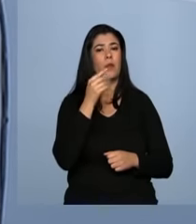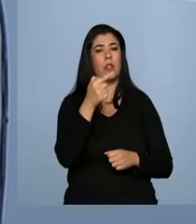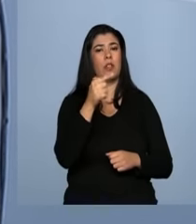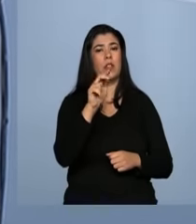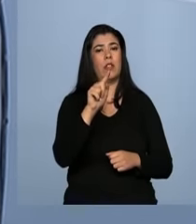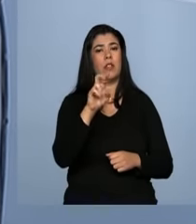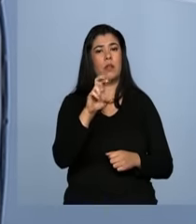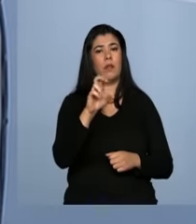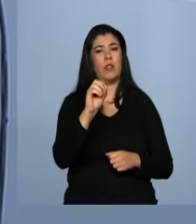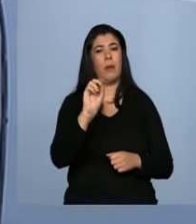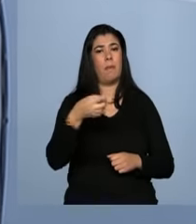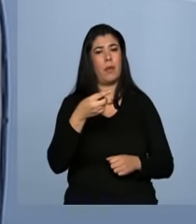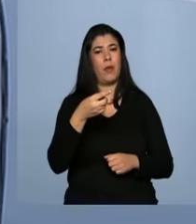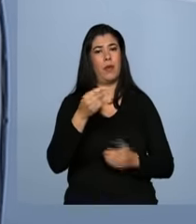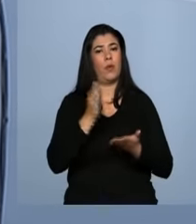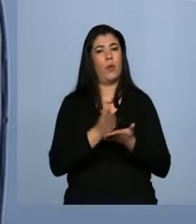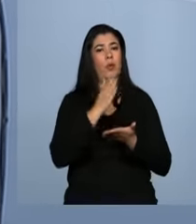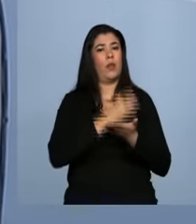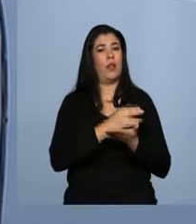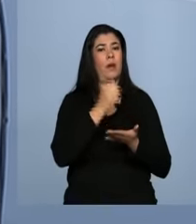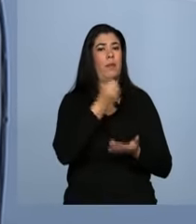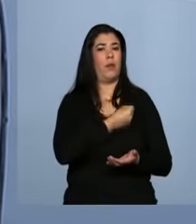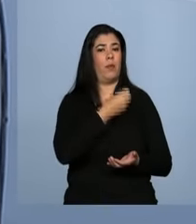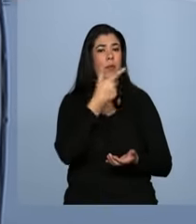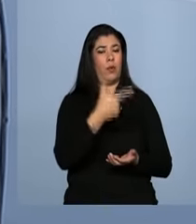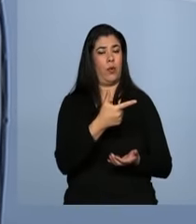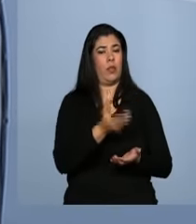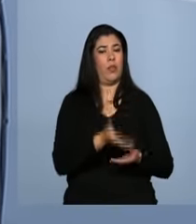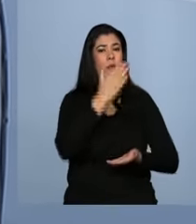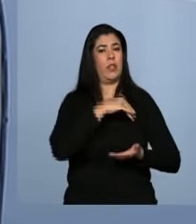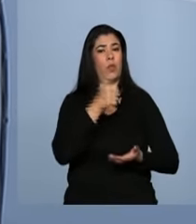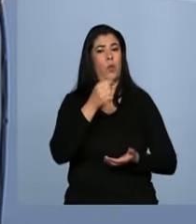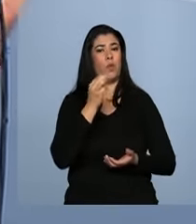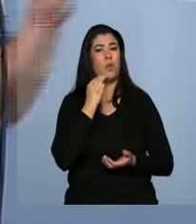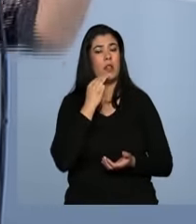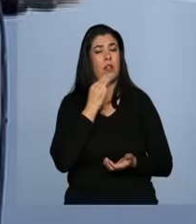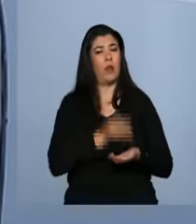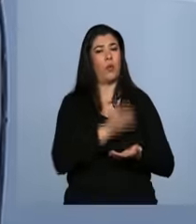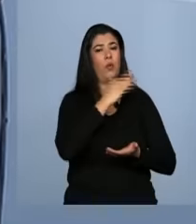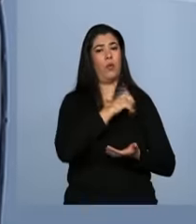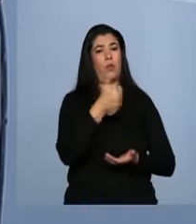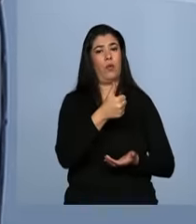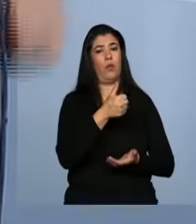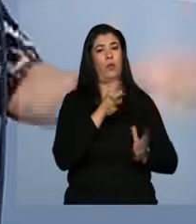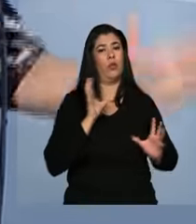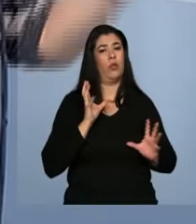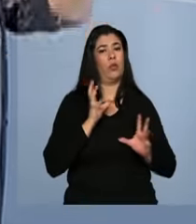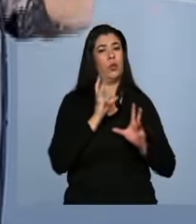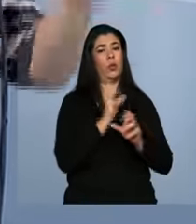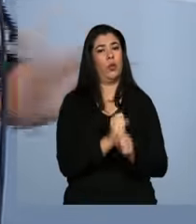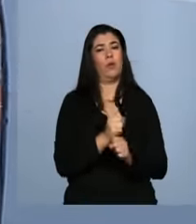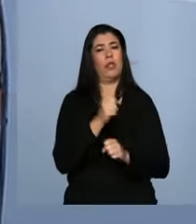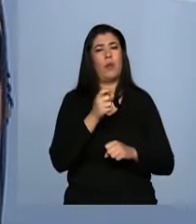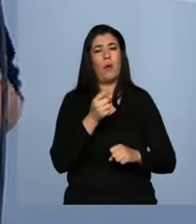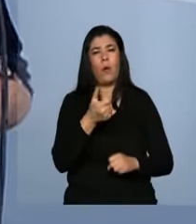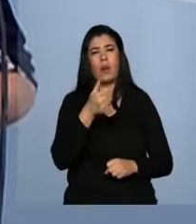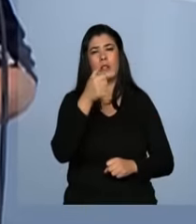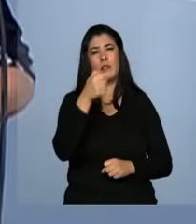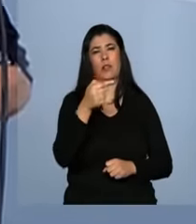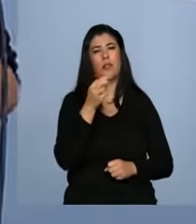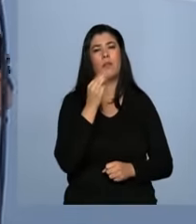2.750.000 da fase 2 e 1 milhão da fase 1. E nós vamos chegar a quase 7